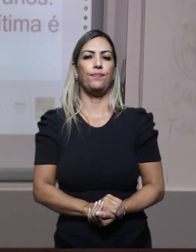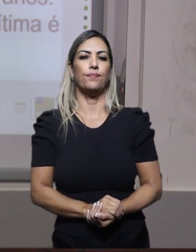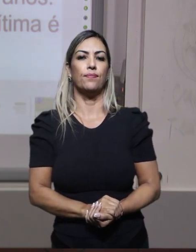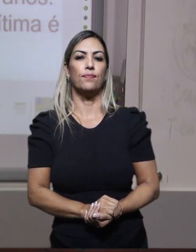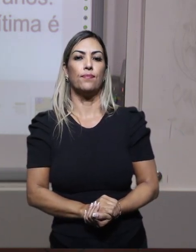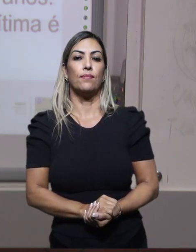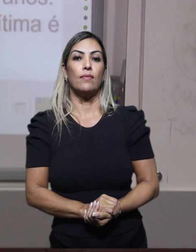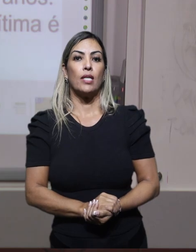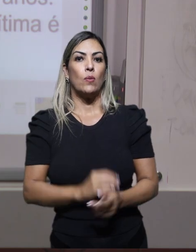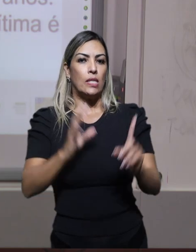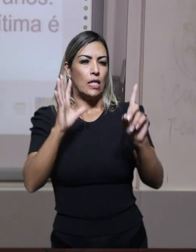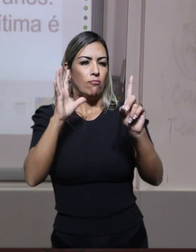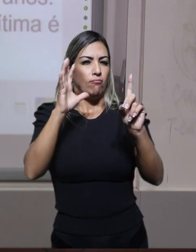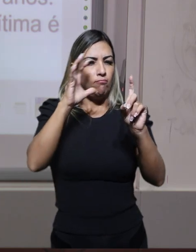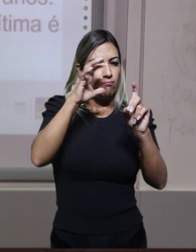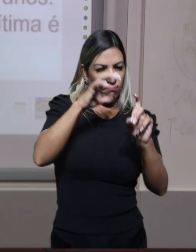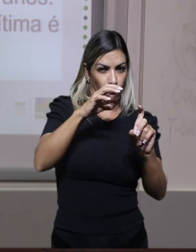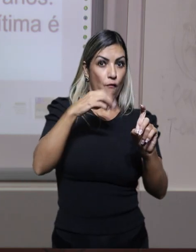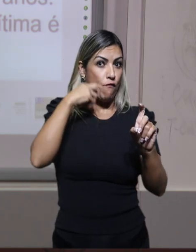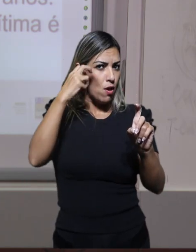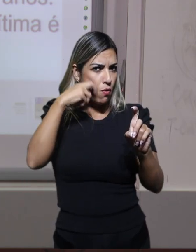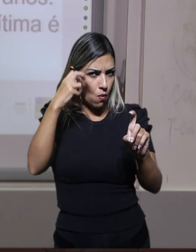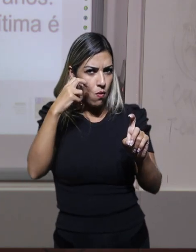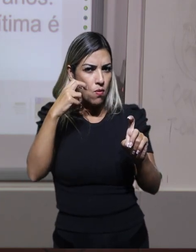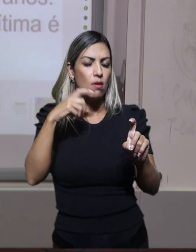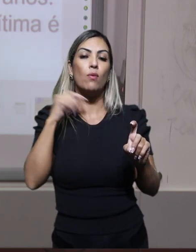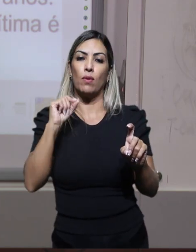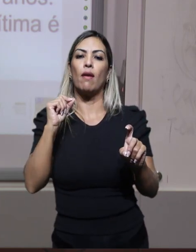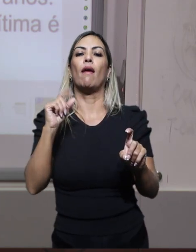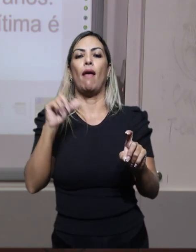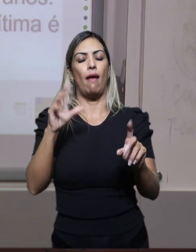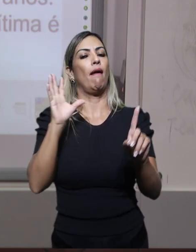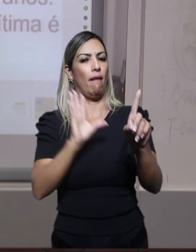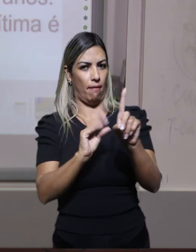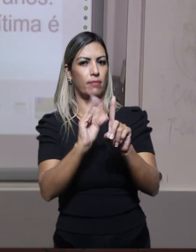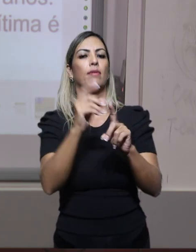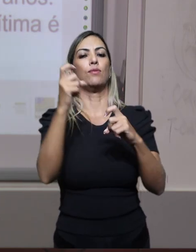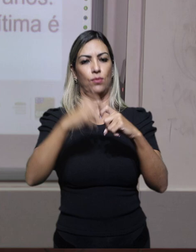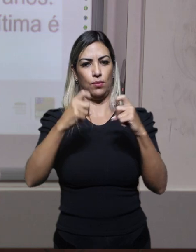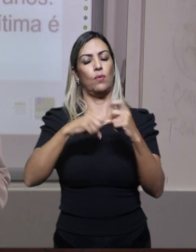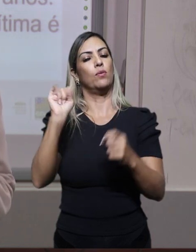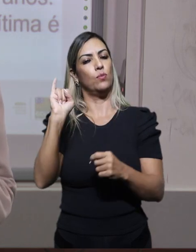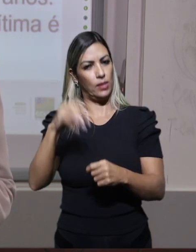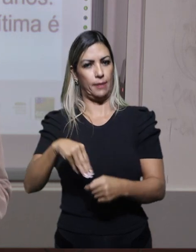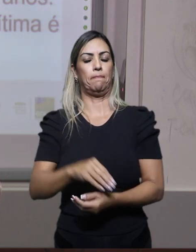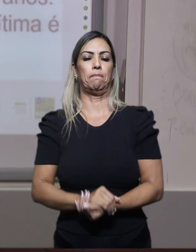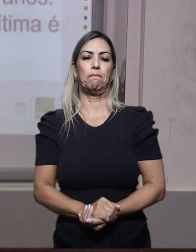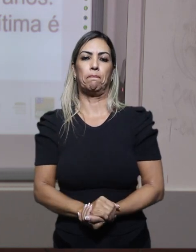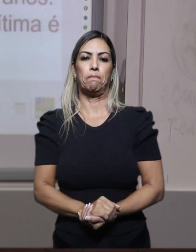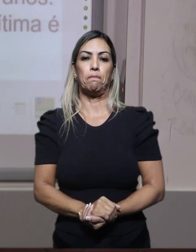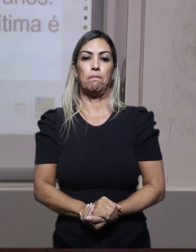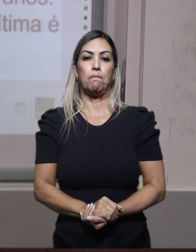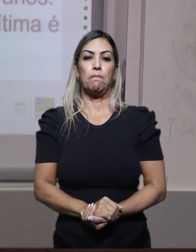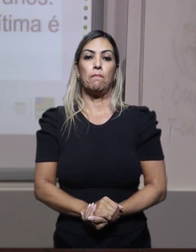esse constrangimento, ele é configurado o assédio sexual. Então, para